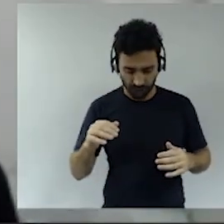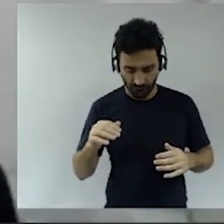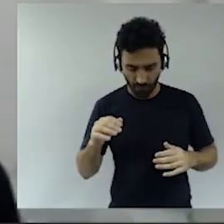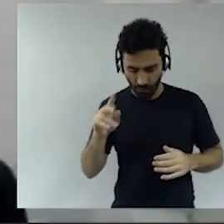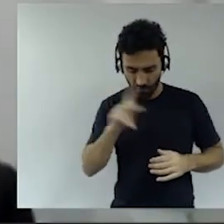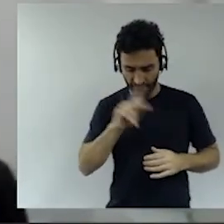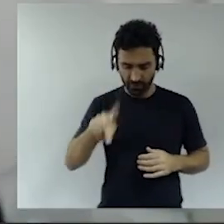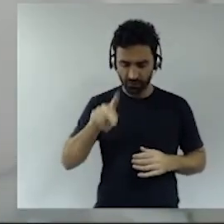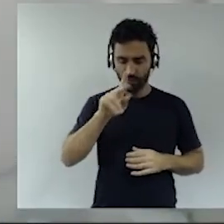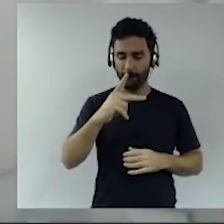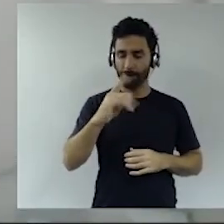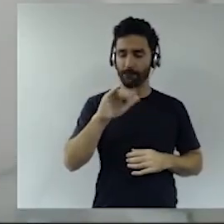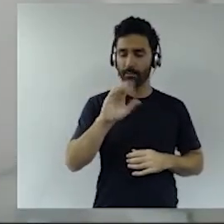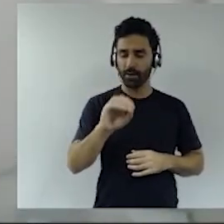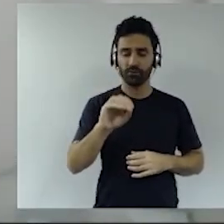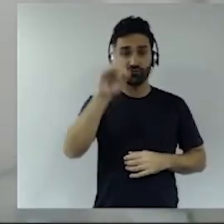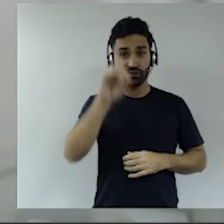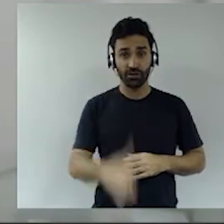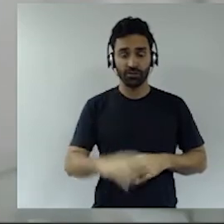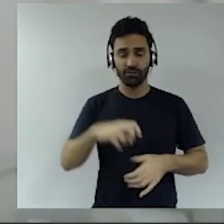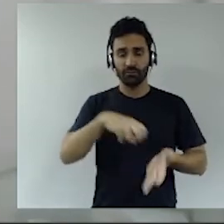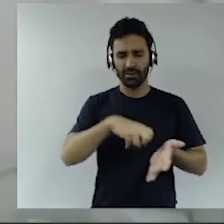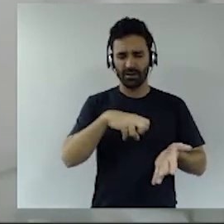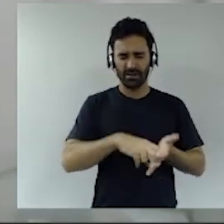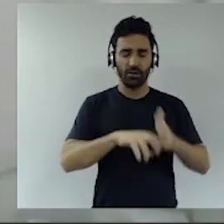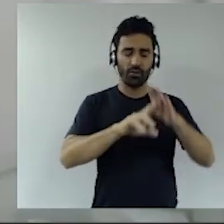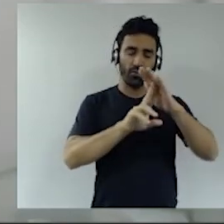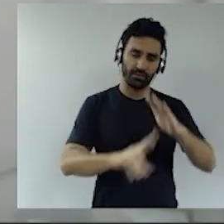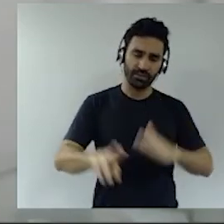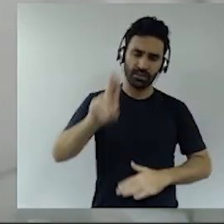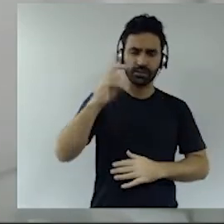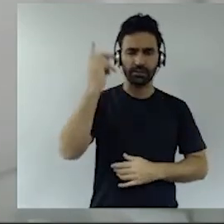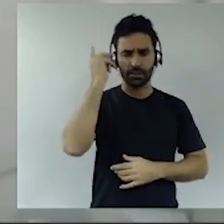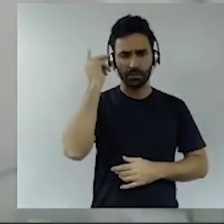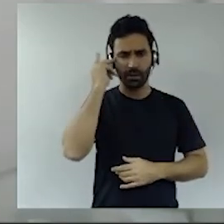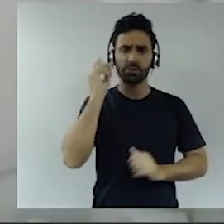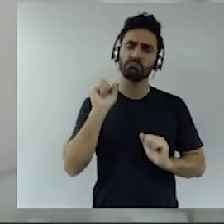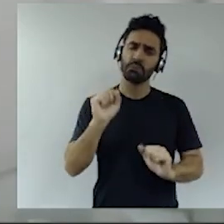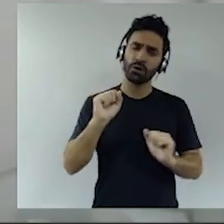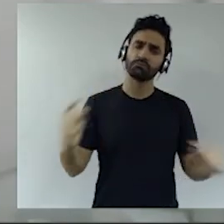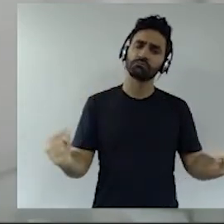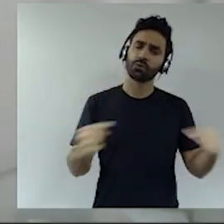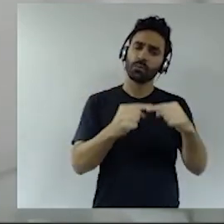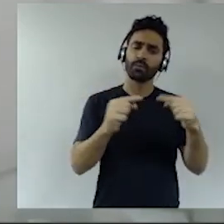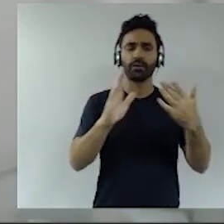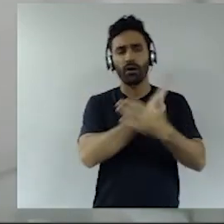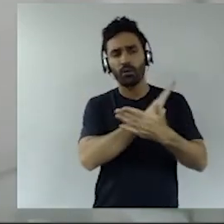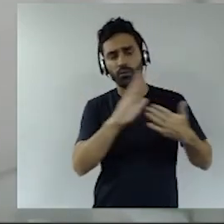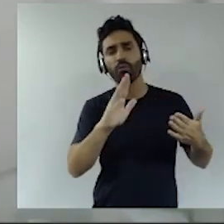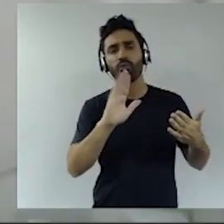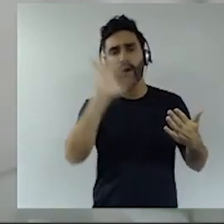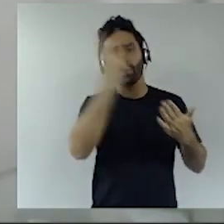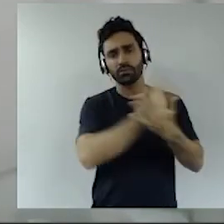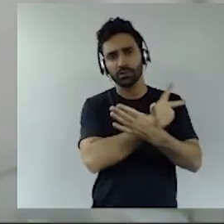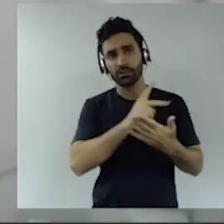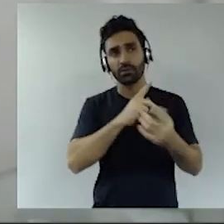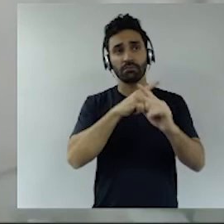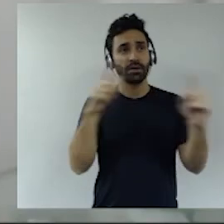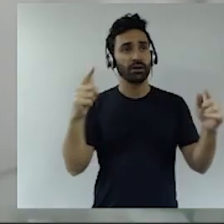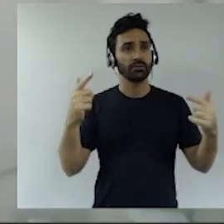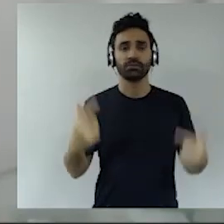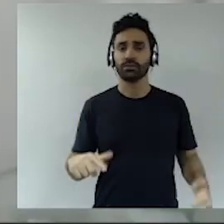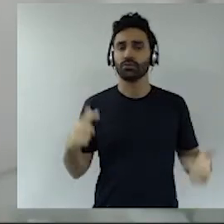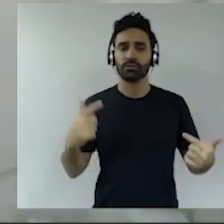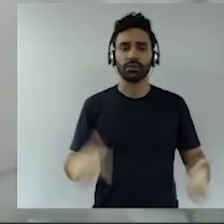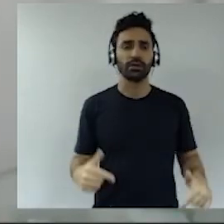direito penal da Universidade de São Paulo, que o direito penal até pode ser aplicado em determinados casos, mas não tem a